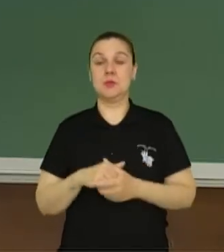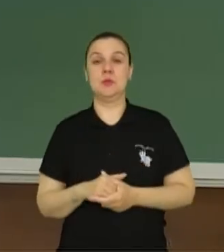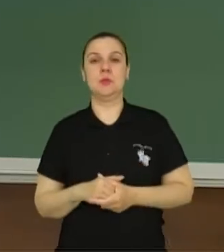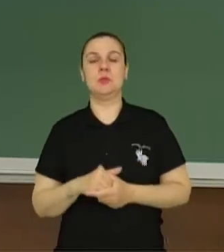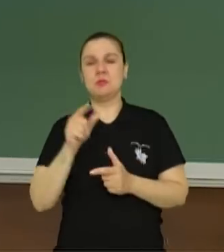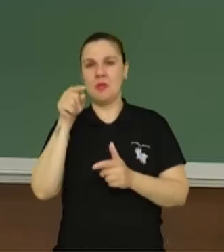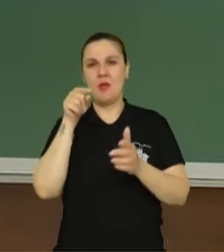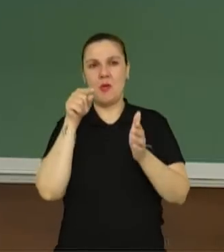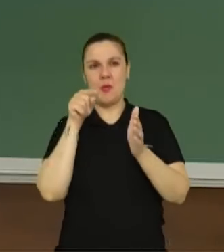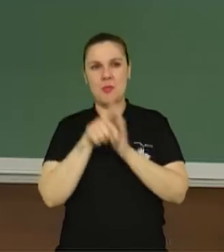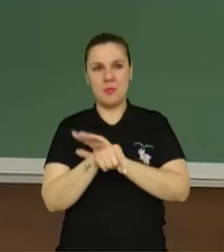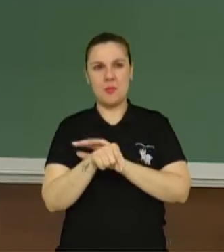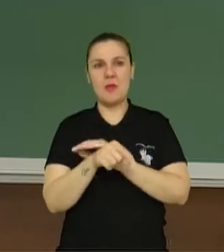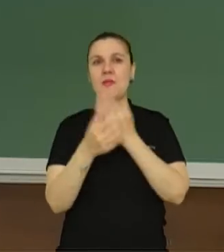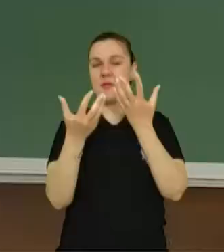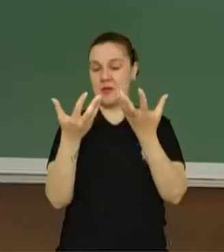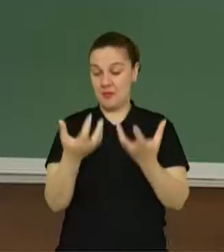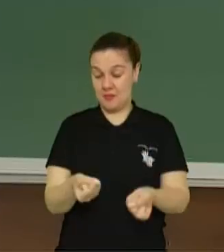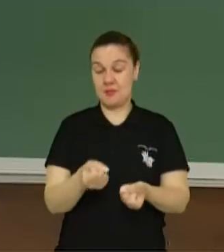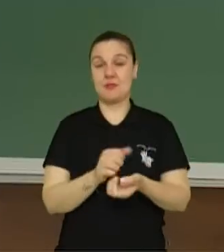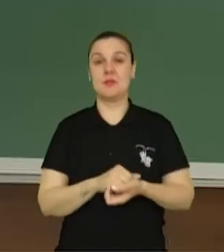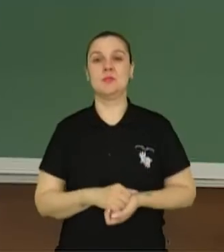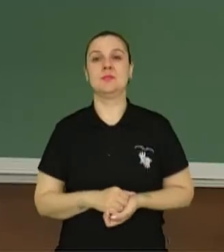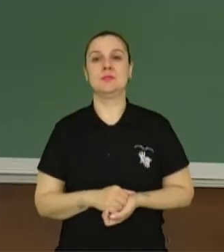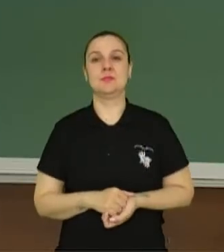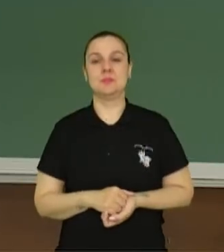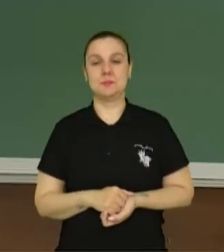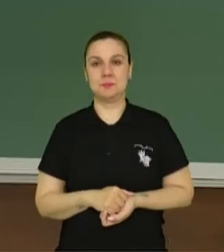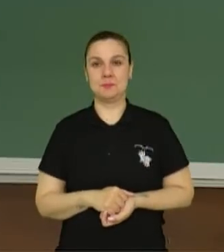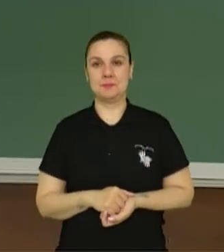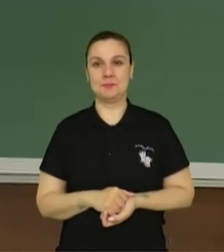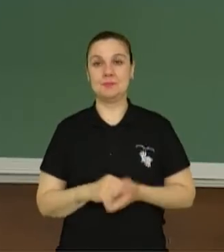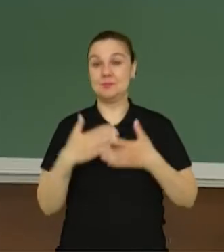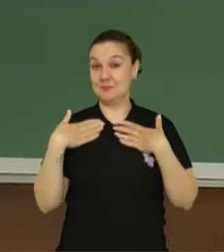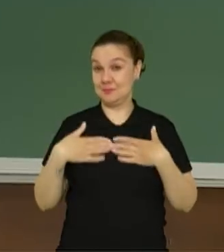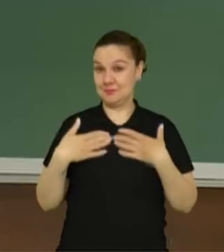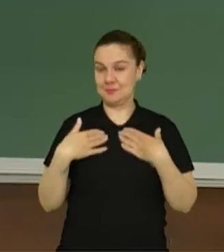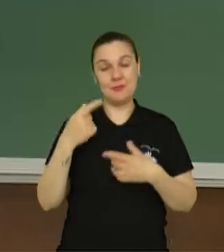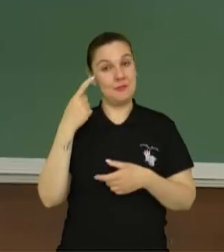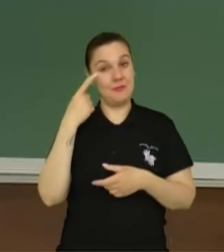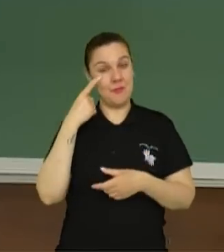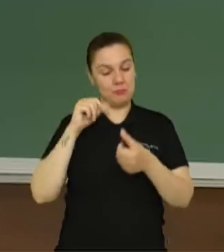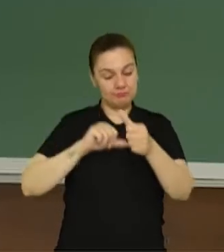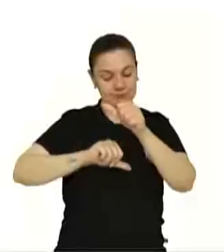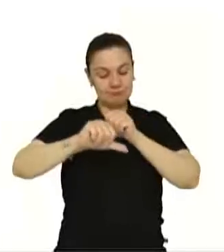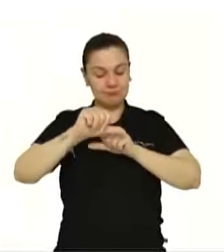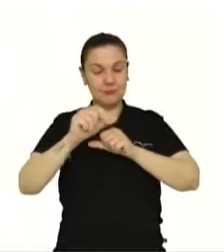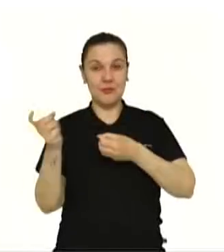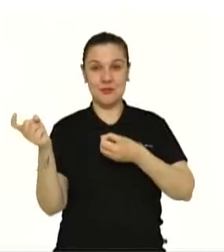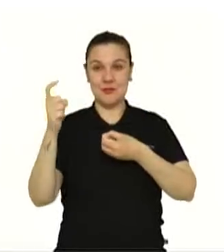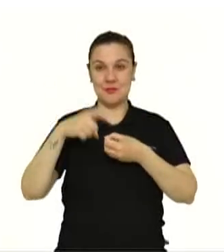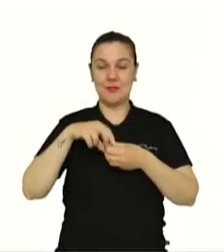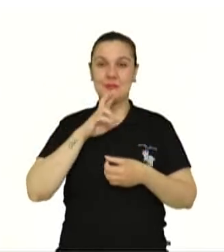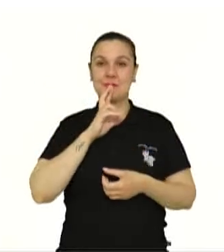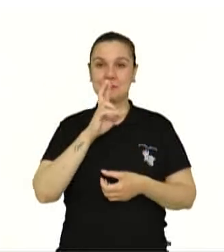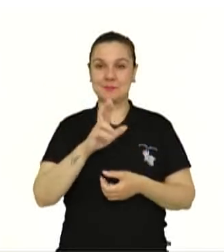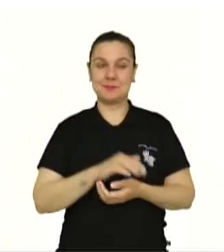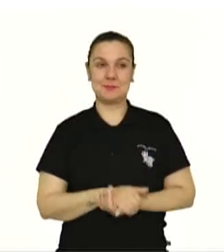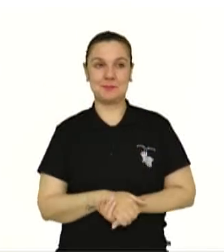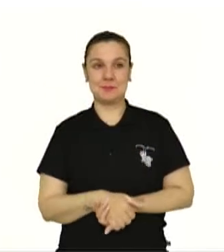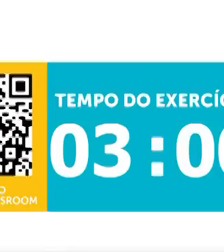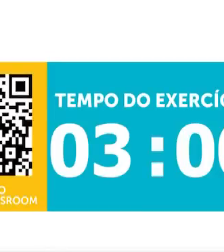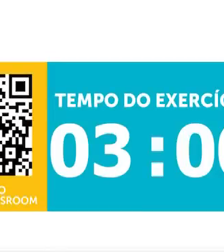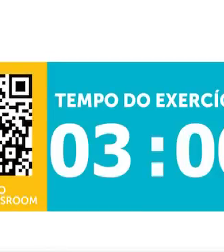forma de pergunta, para uma forma de afirmação. Tranquilo? Então, faça lá e daqui a pouquinho nós já